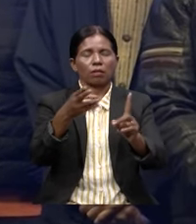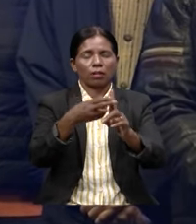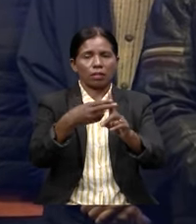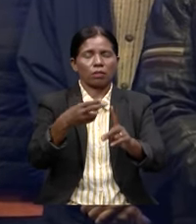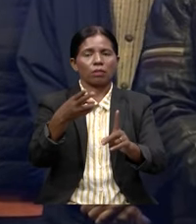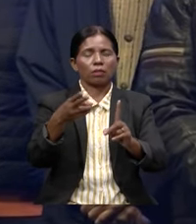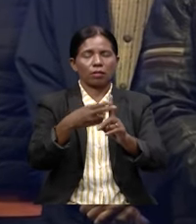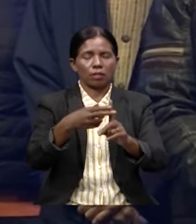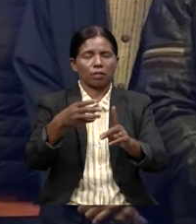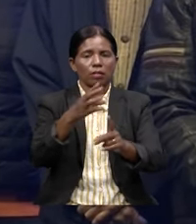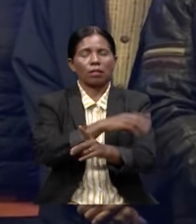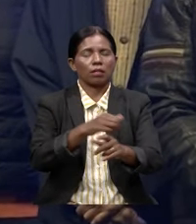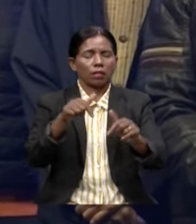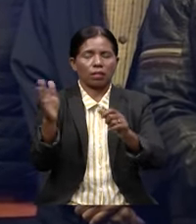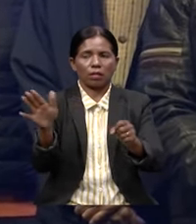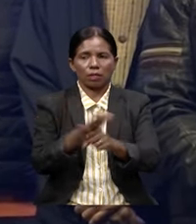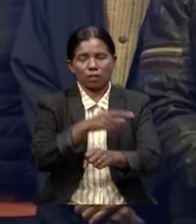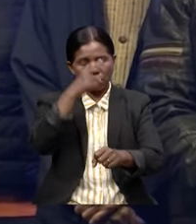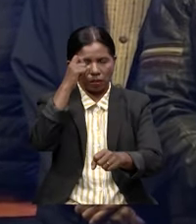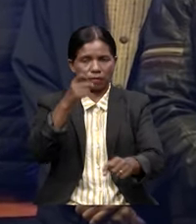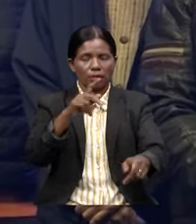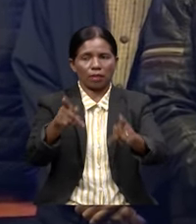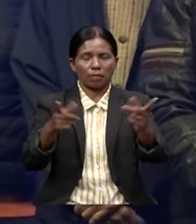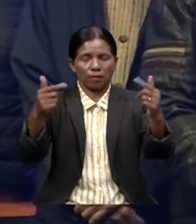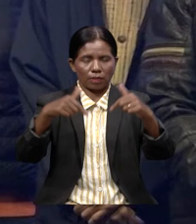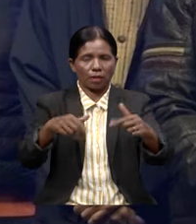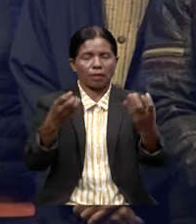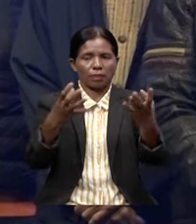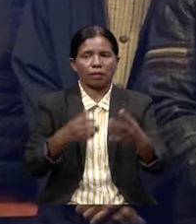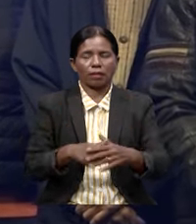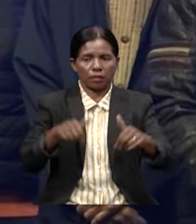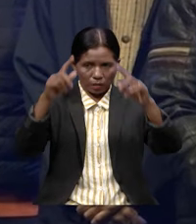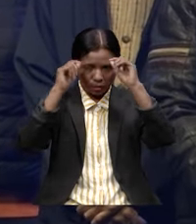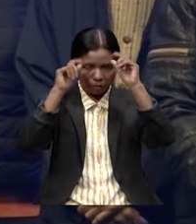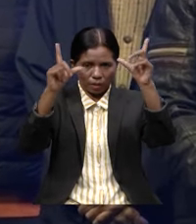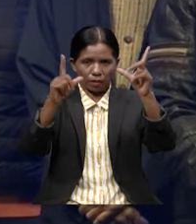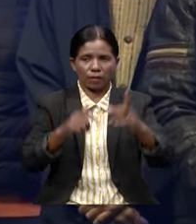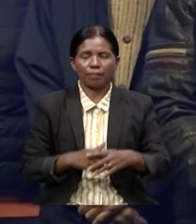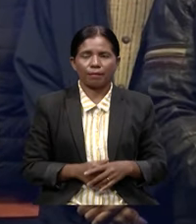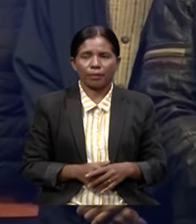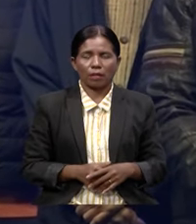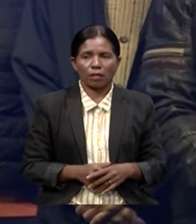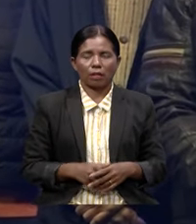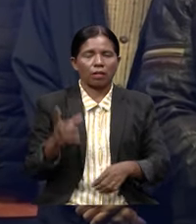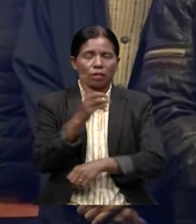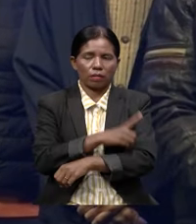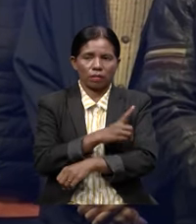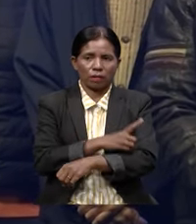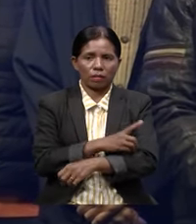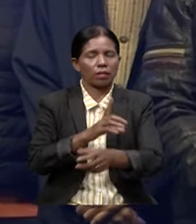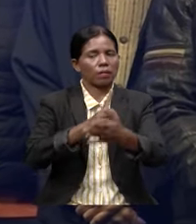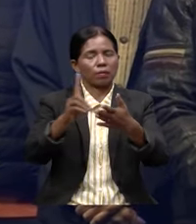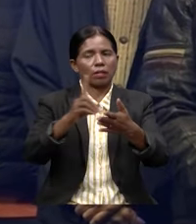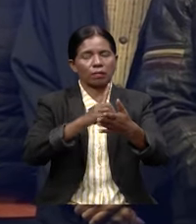Nakonu, fatin la ia. Tamba turista começa mais barak e a Timor-Leste. Quase lorloron, semana a